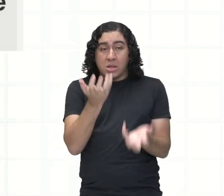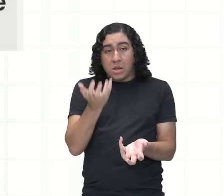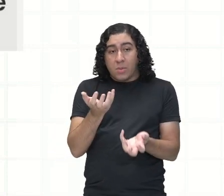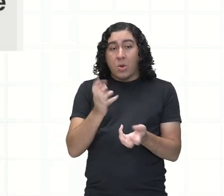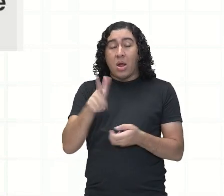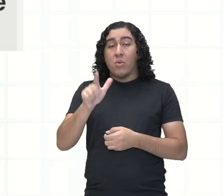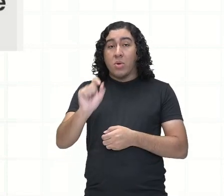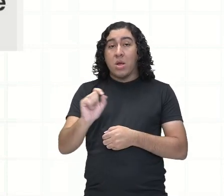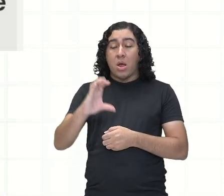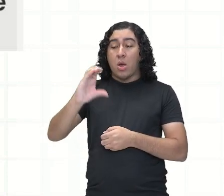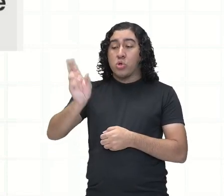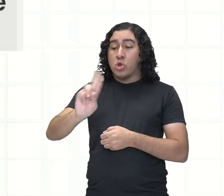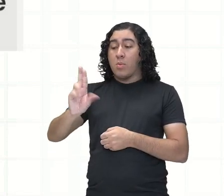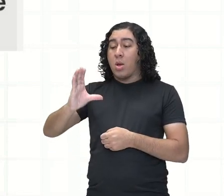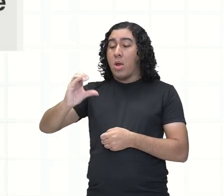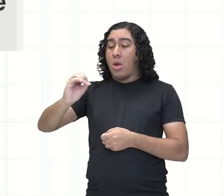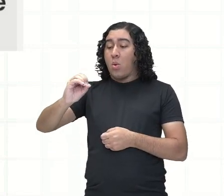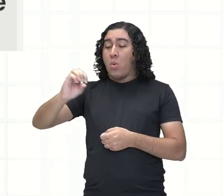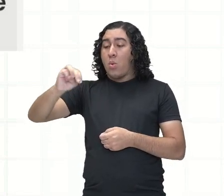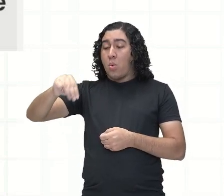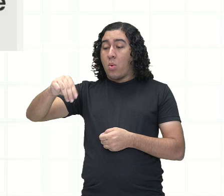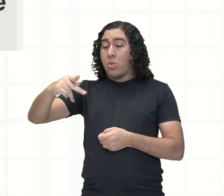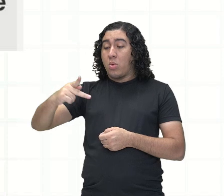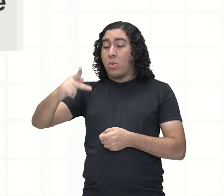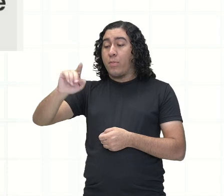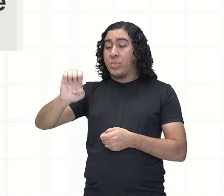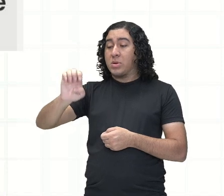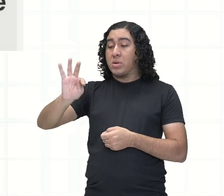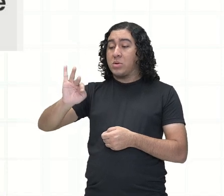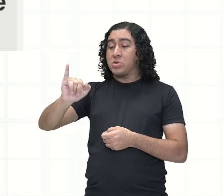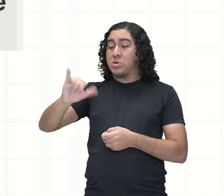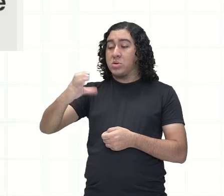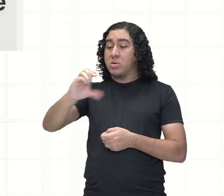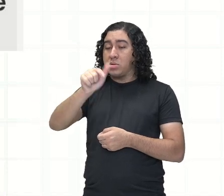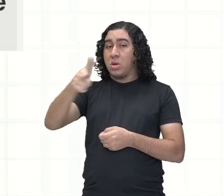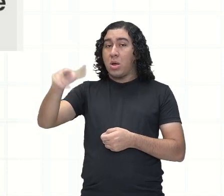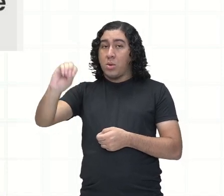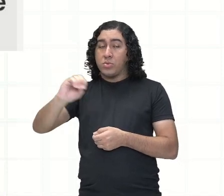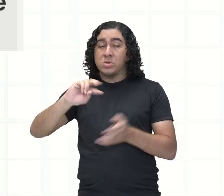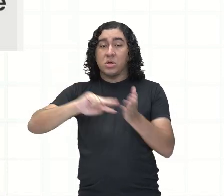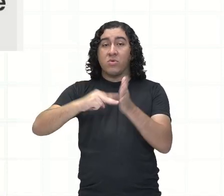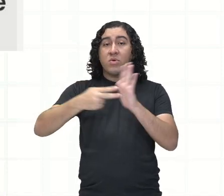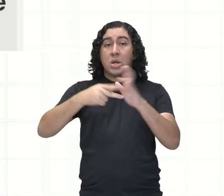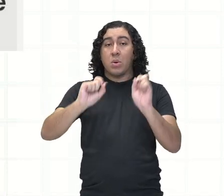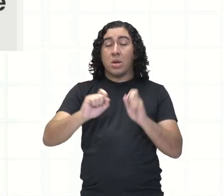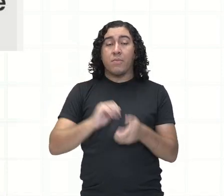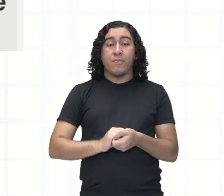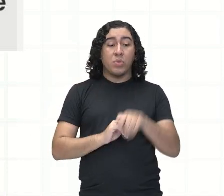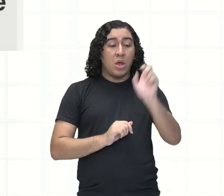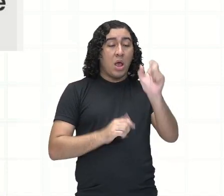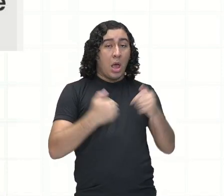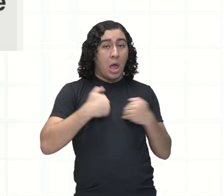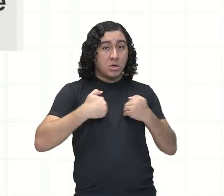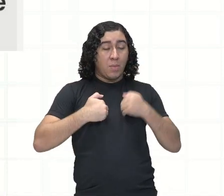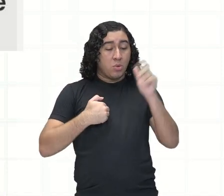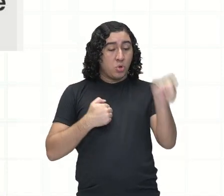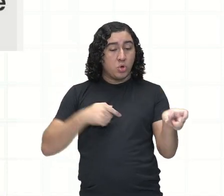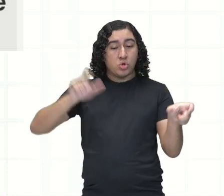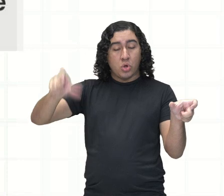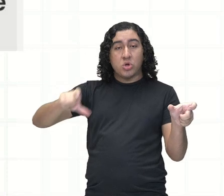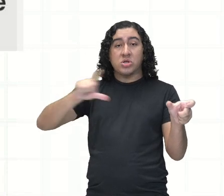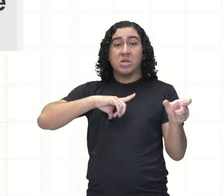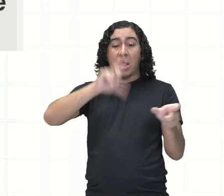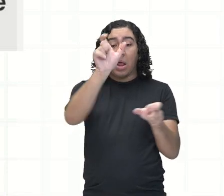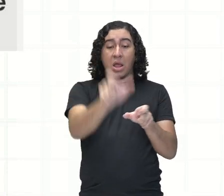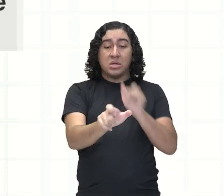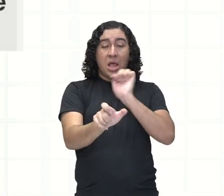relação ecológica desarmônica é a competição. Dois ou mais organismos disputam os mesmos recursos, e aqui está a